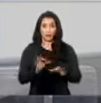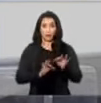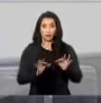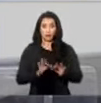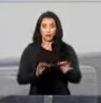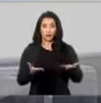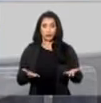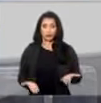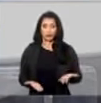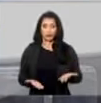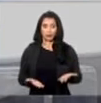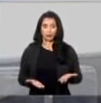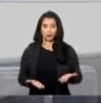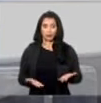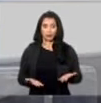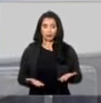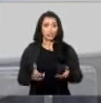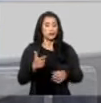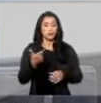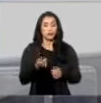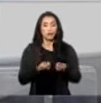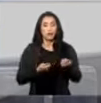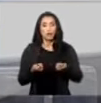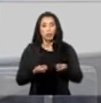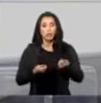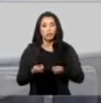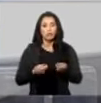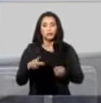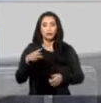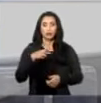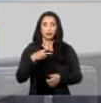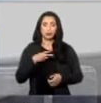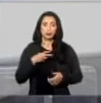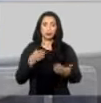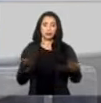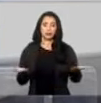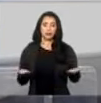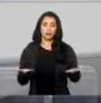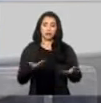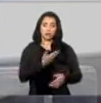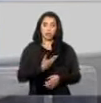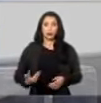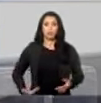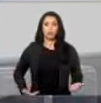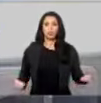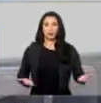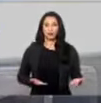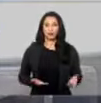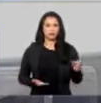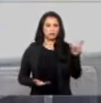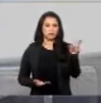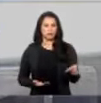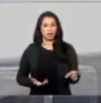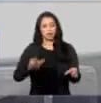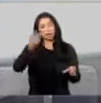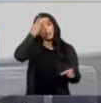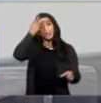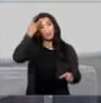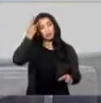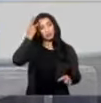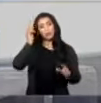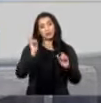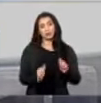comitê gestor não tem nenhum produtor independente nessa recente nomeação. Eu não acho que a gente deva atacar pessoalmente. As pessoas podem ter